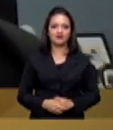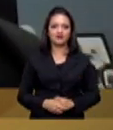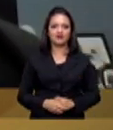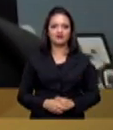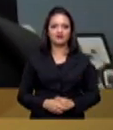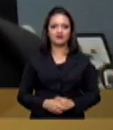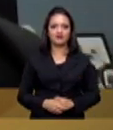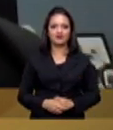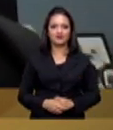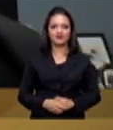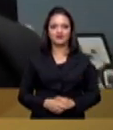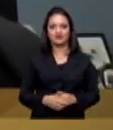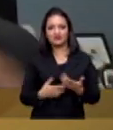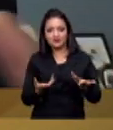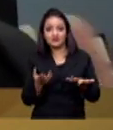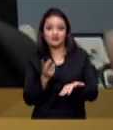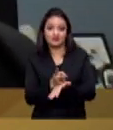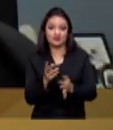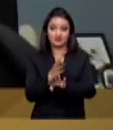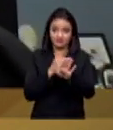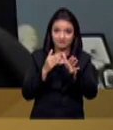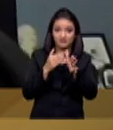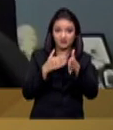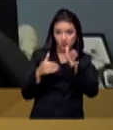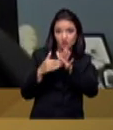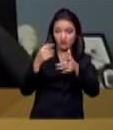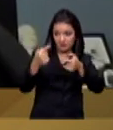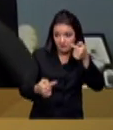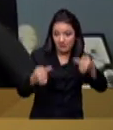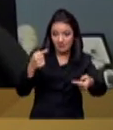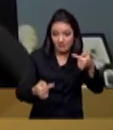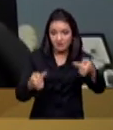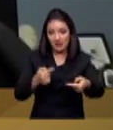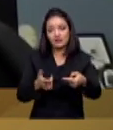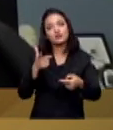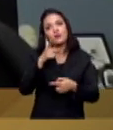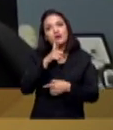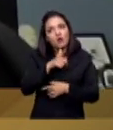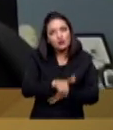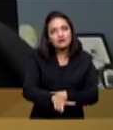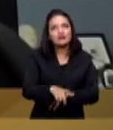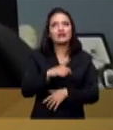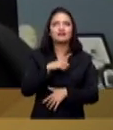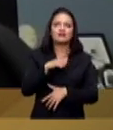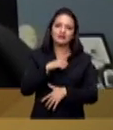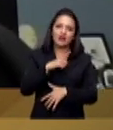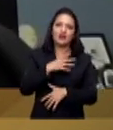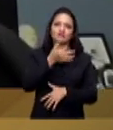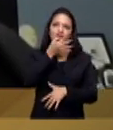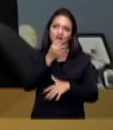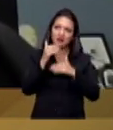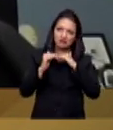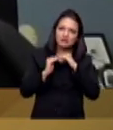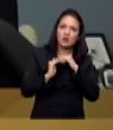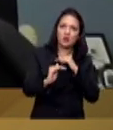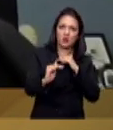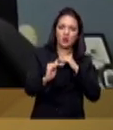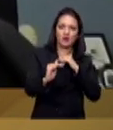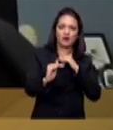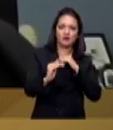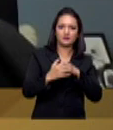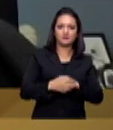diante de todo o debate, até para se ter uma coerência no que concerne a